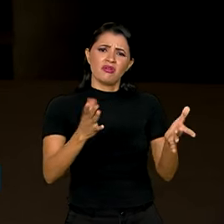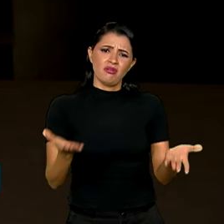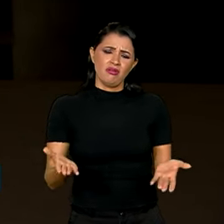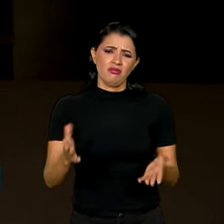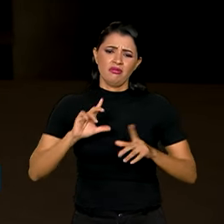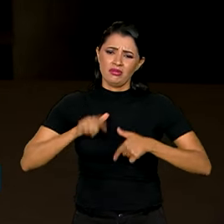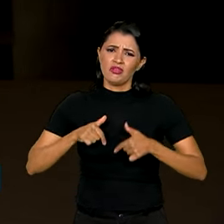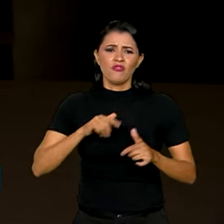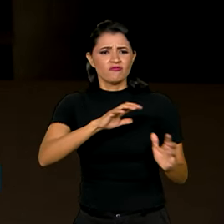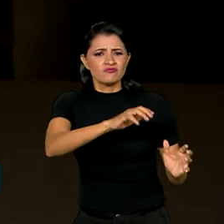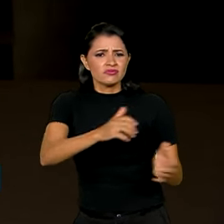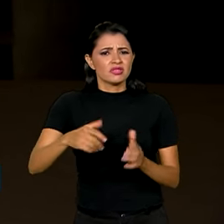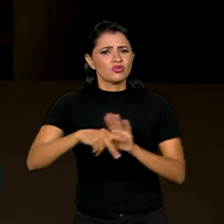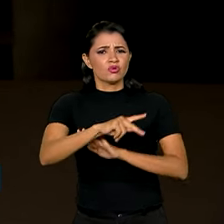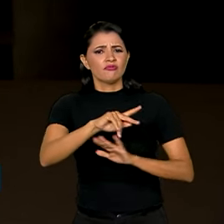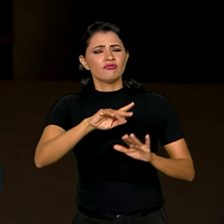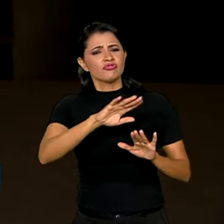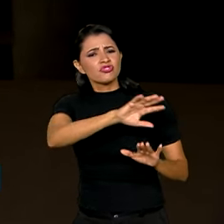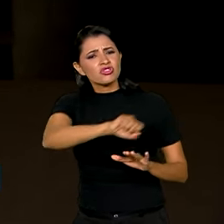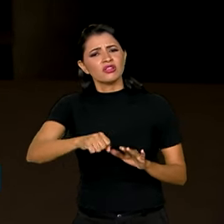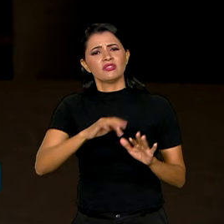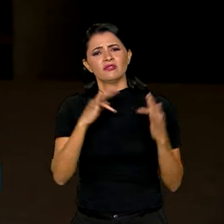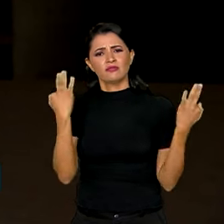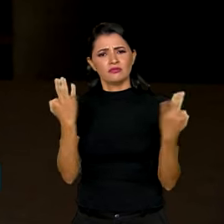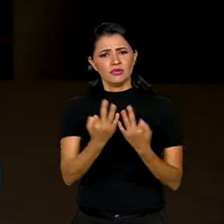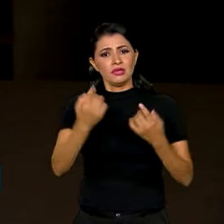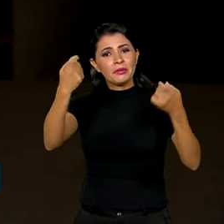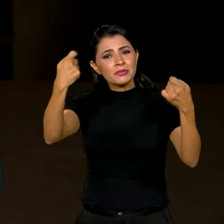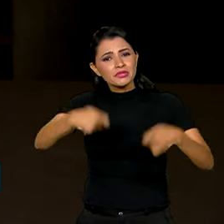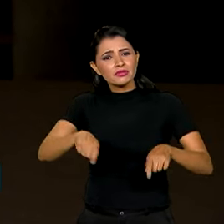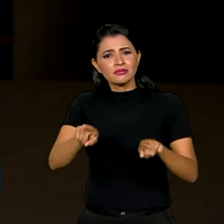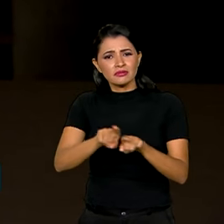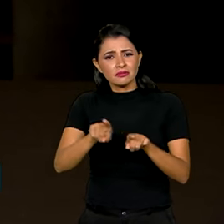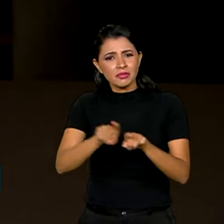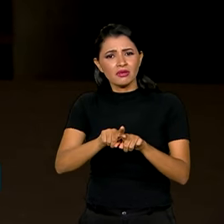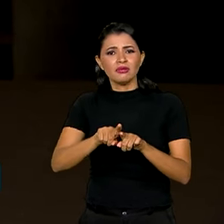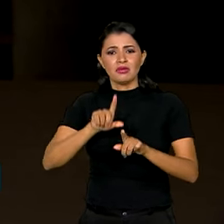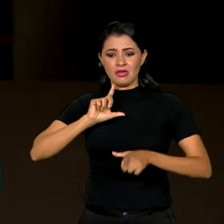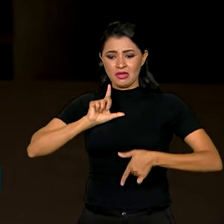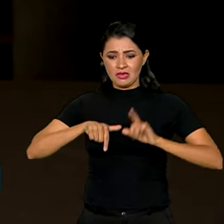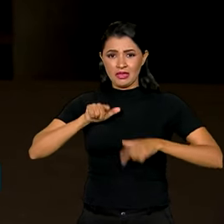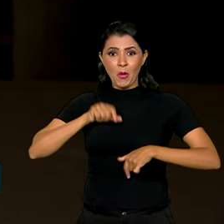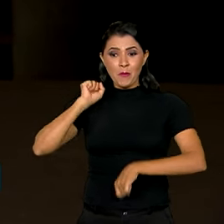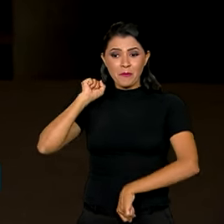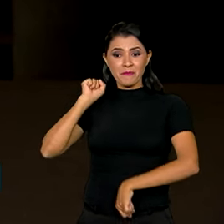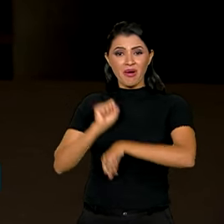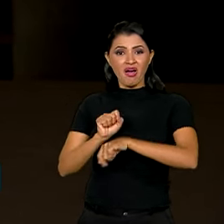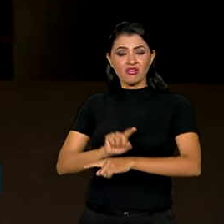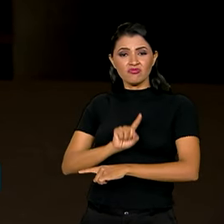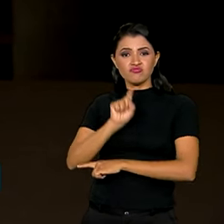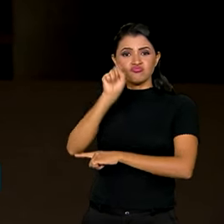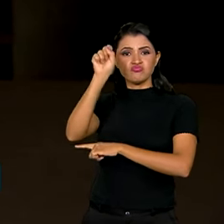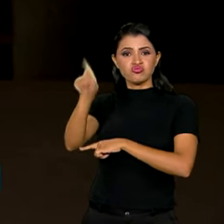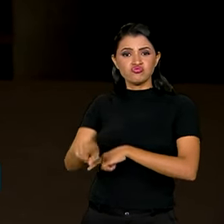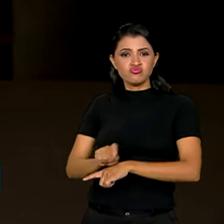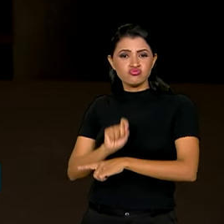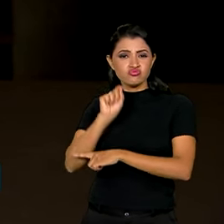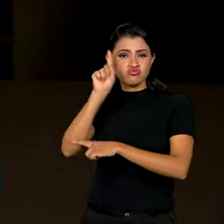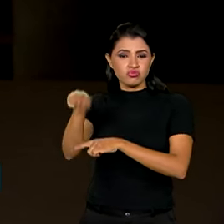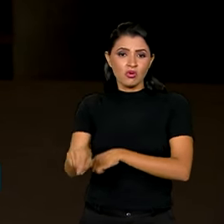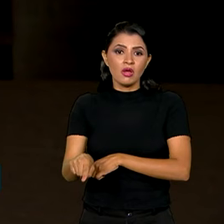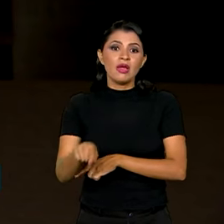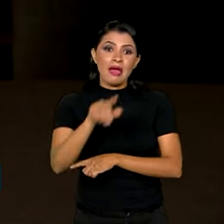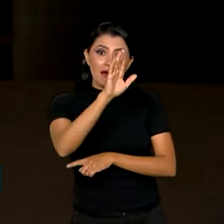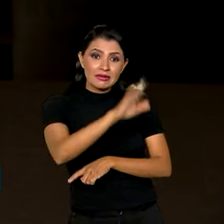foram sequestradas de suas famílias. É preciso que Israel cesse o bombardeio para que as crianças palestinas e